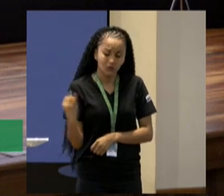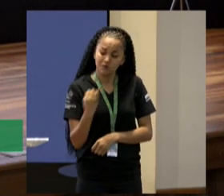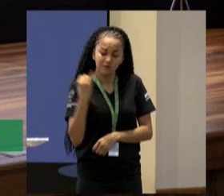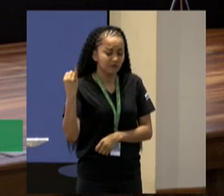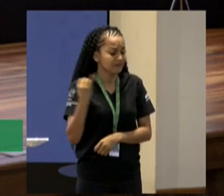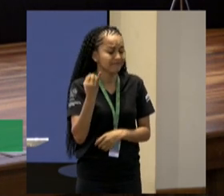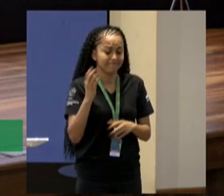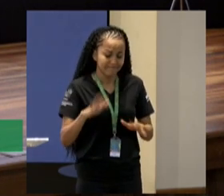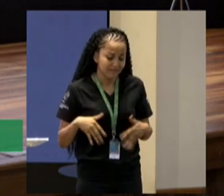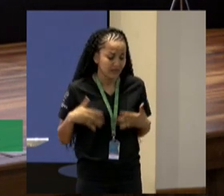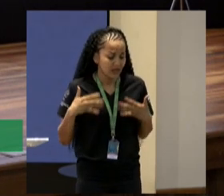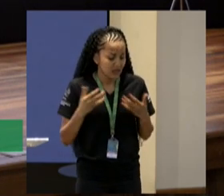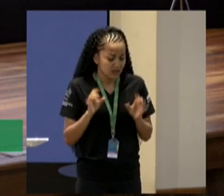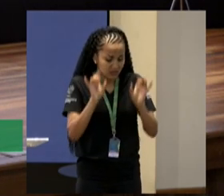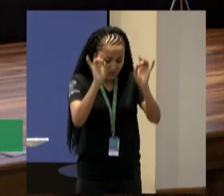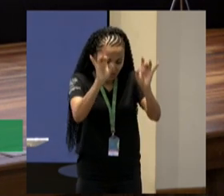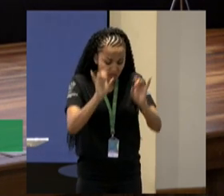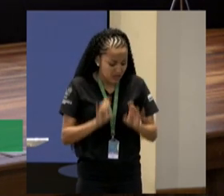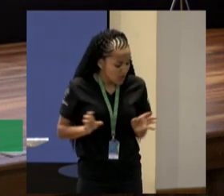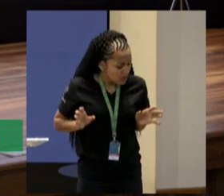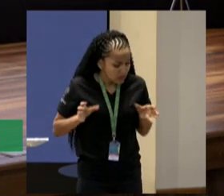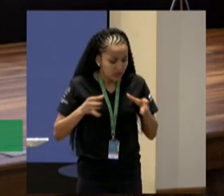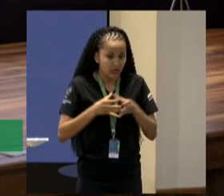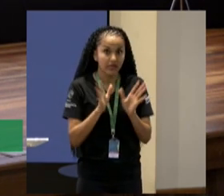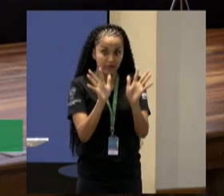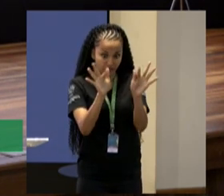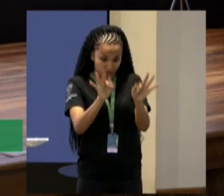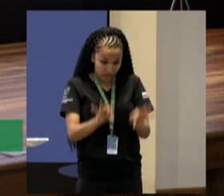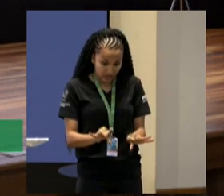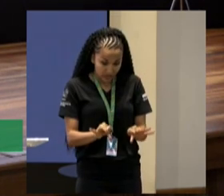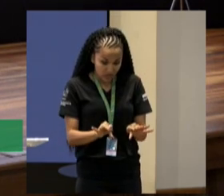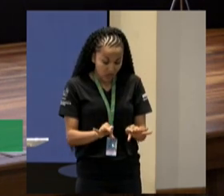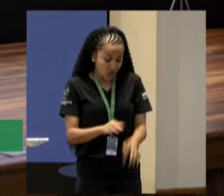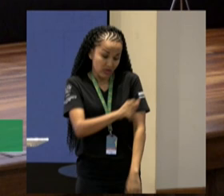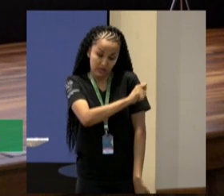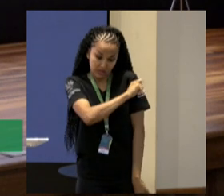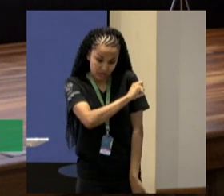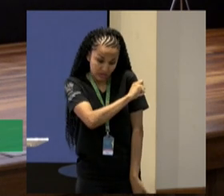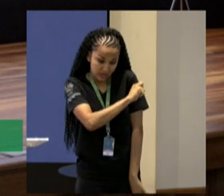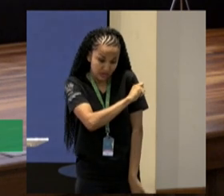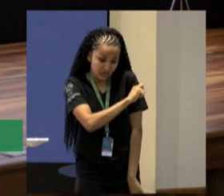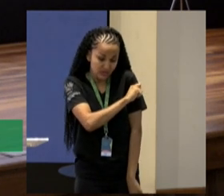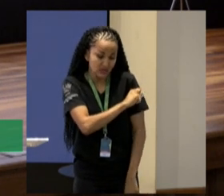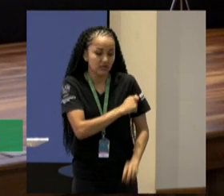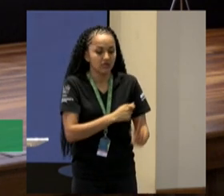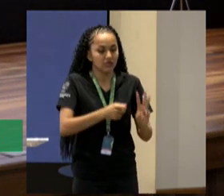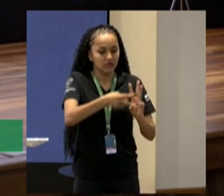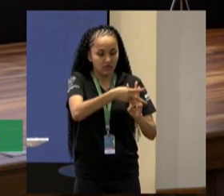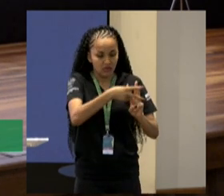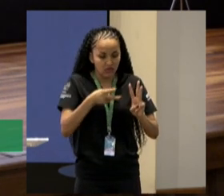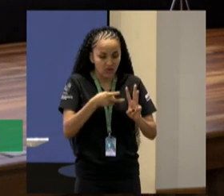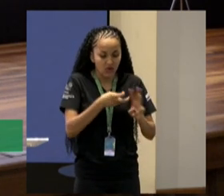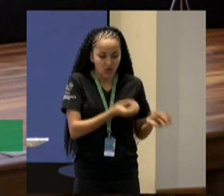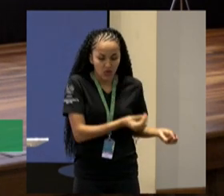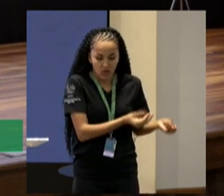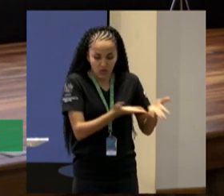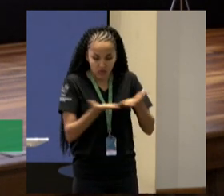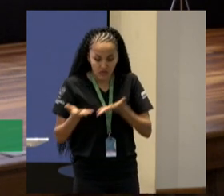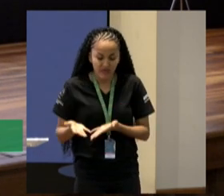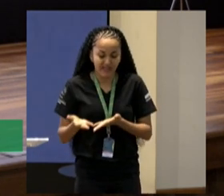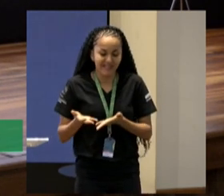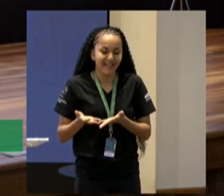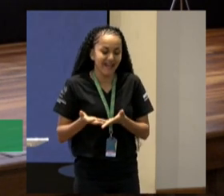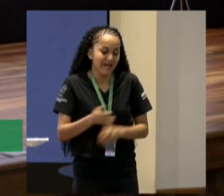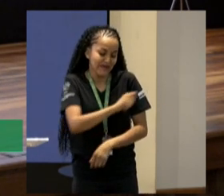importante, especial para o grupo. E, no final, os estudantes indígenas convidam os estudantes de Sankofa para jogar